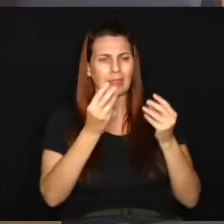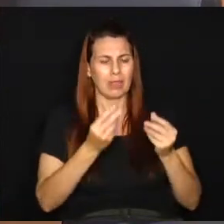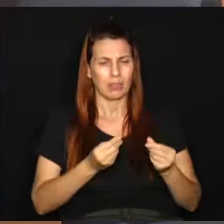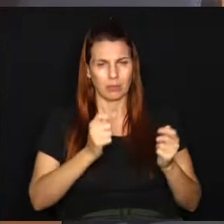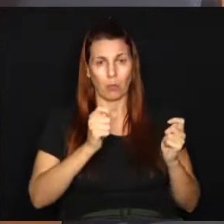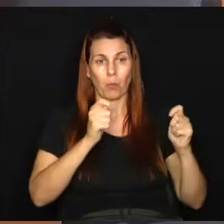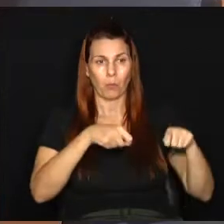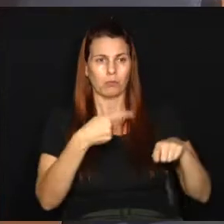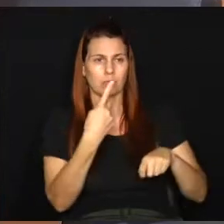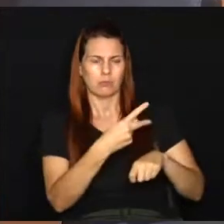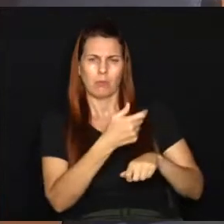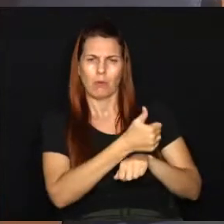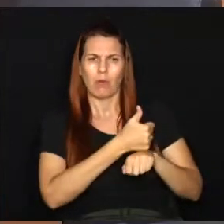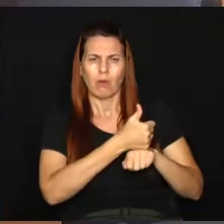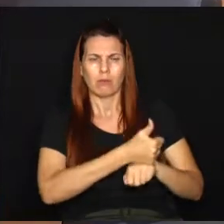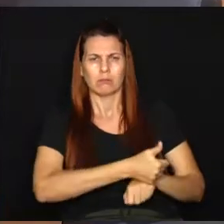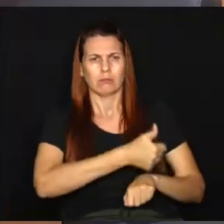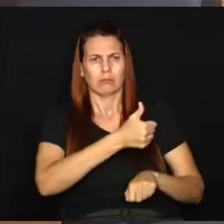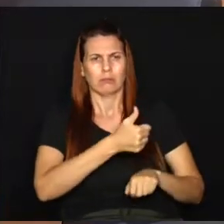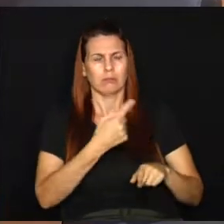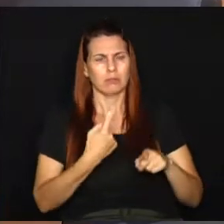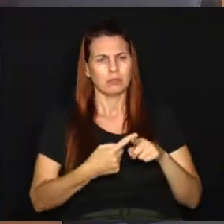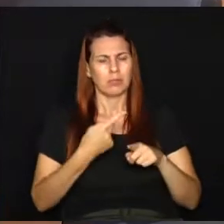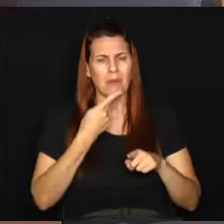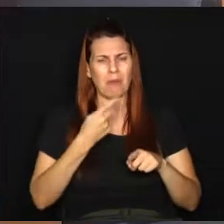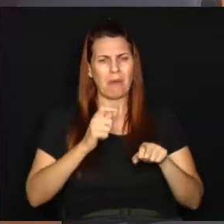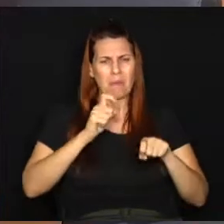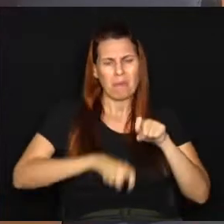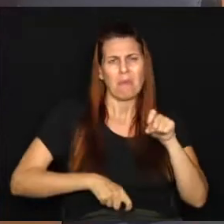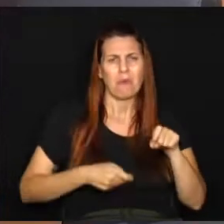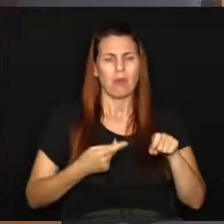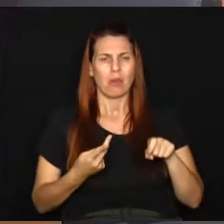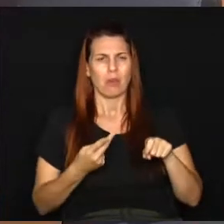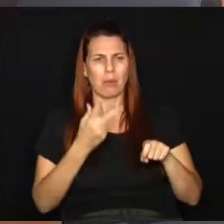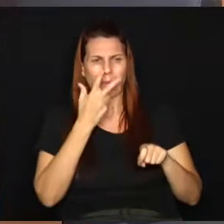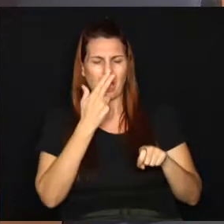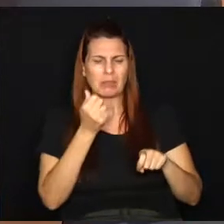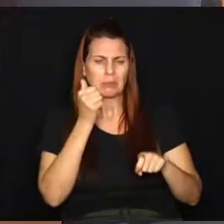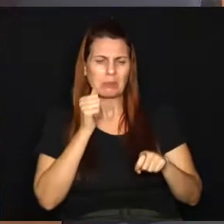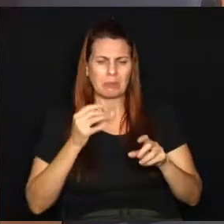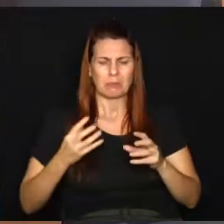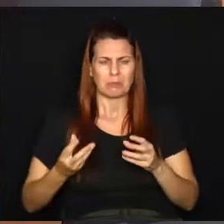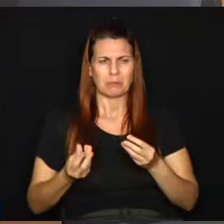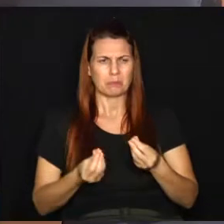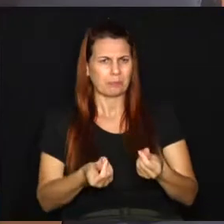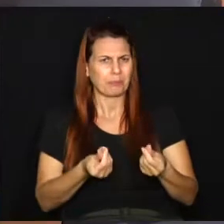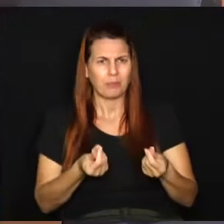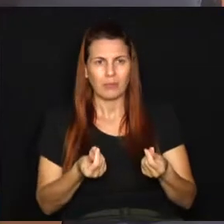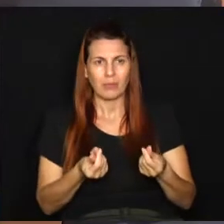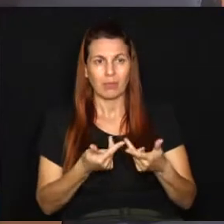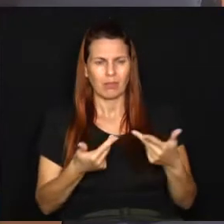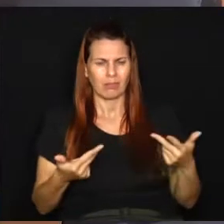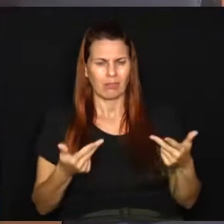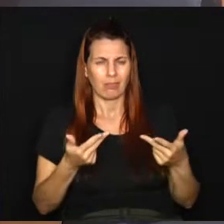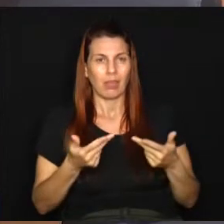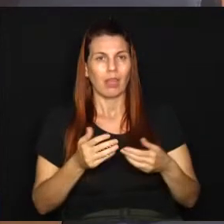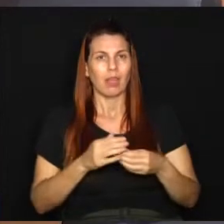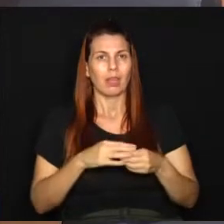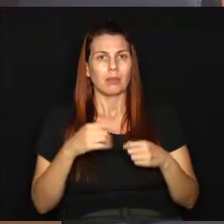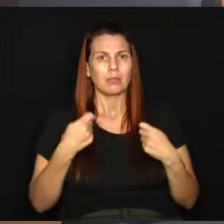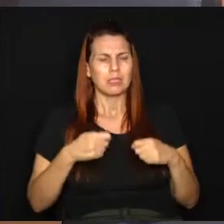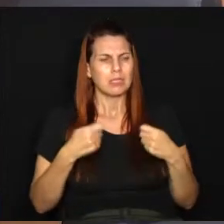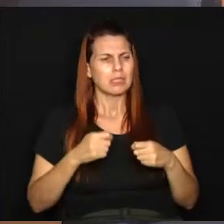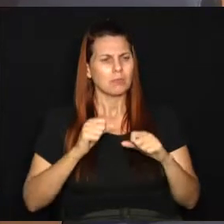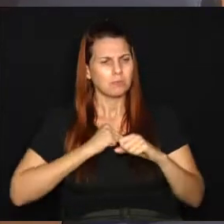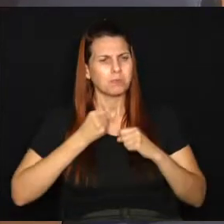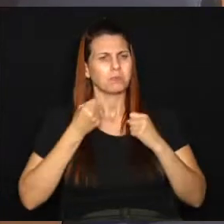competência profissional, reforça a cultura do estupro, trata a mulher como objeto e tem que ser objeto de